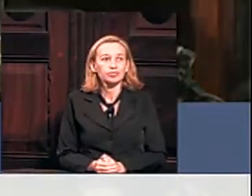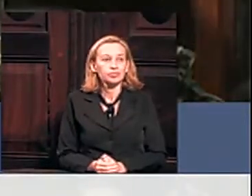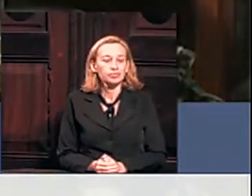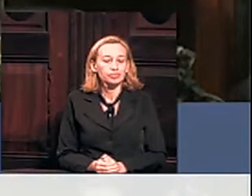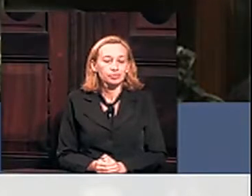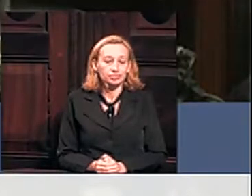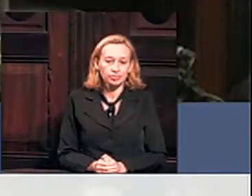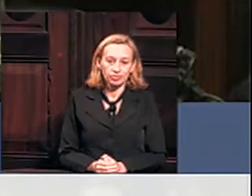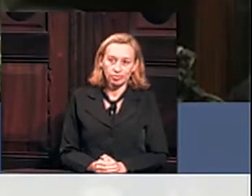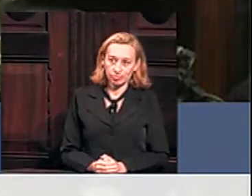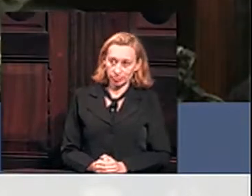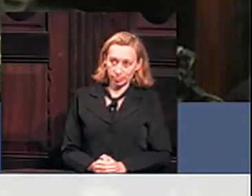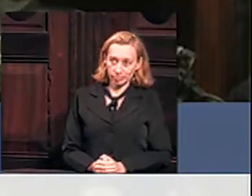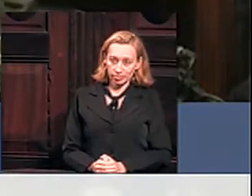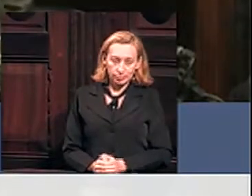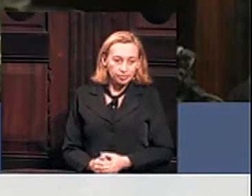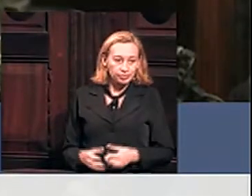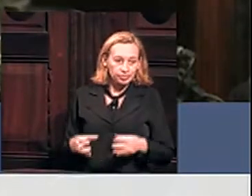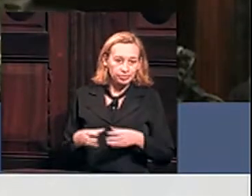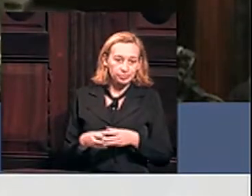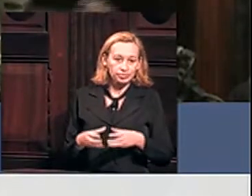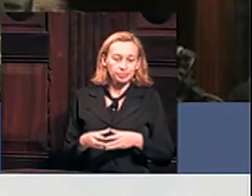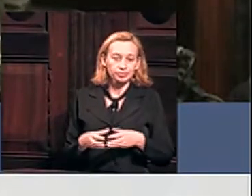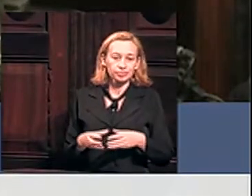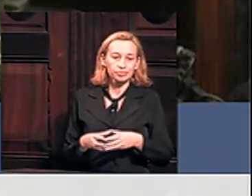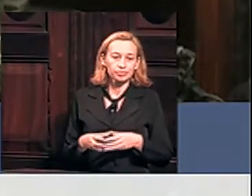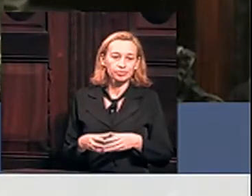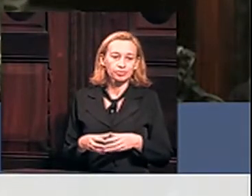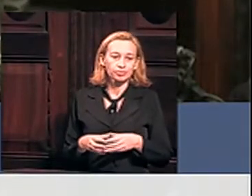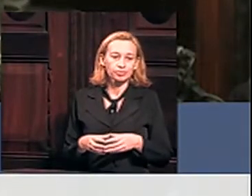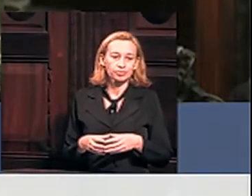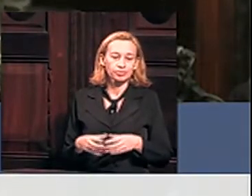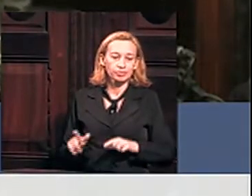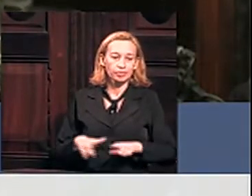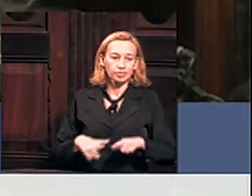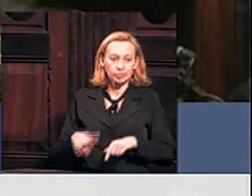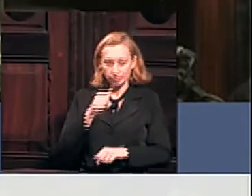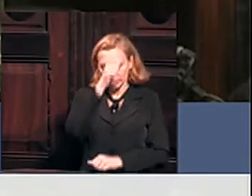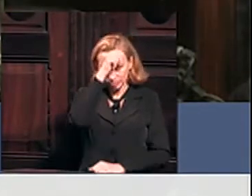Pela Comissão de Servidores Públicos, deputado Nivaldo Mulim.